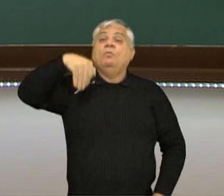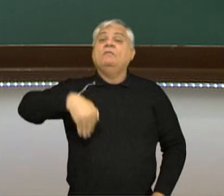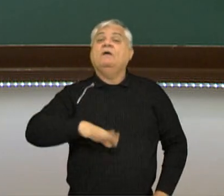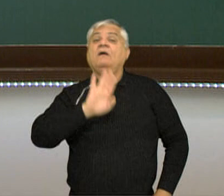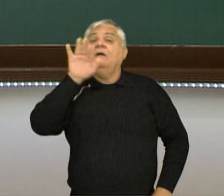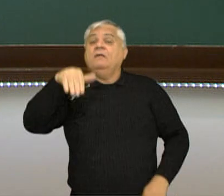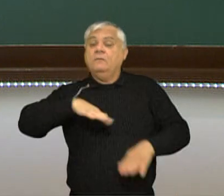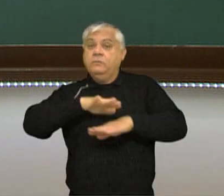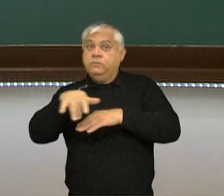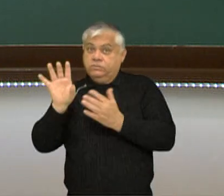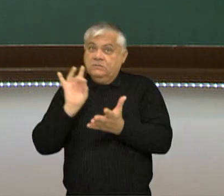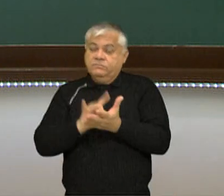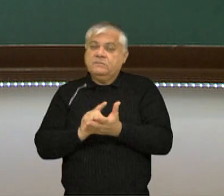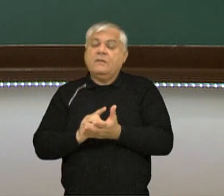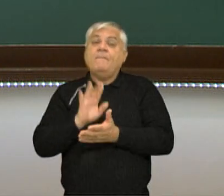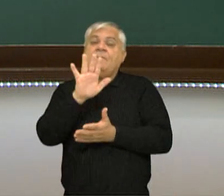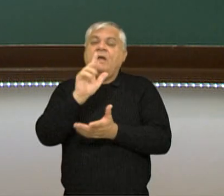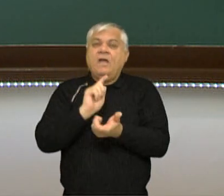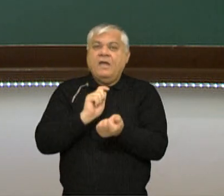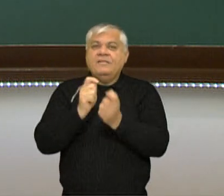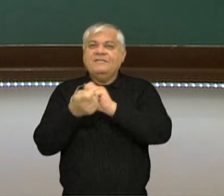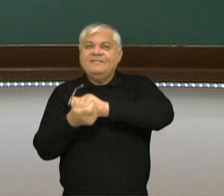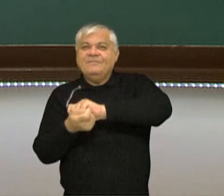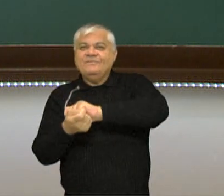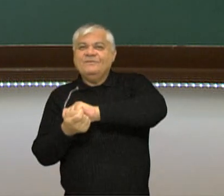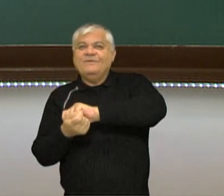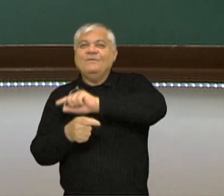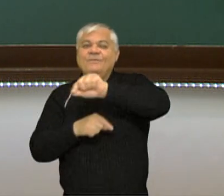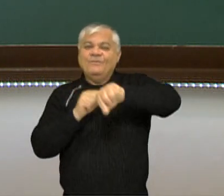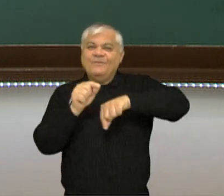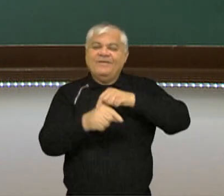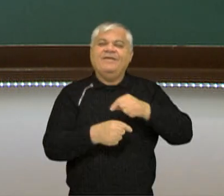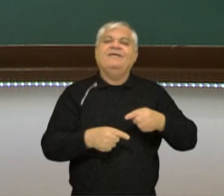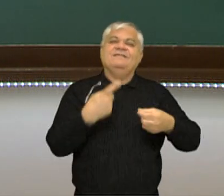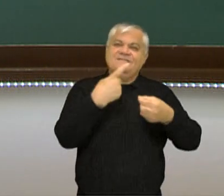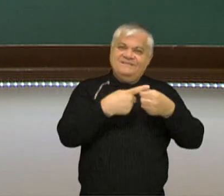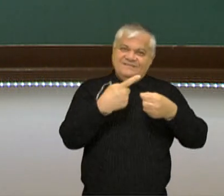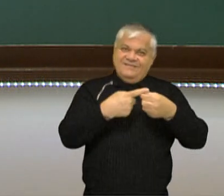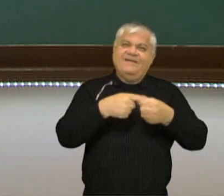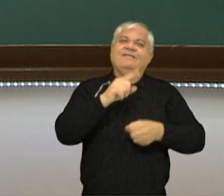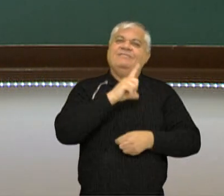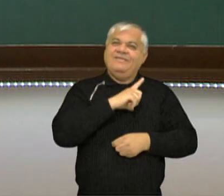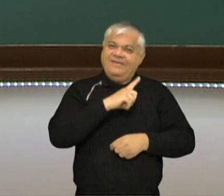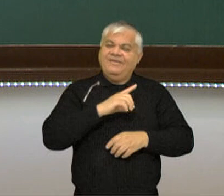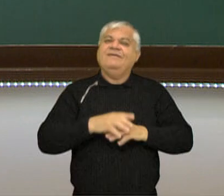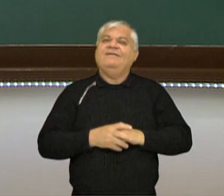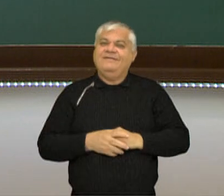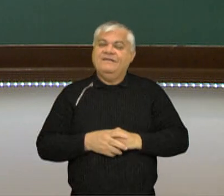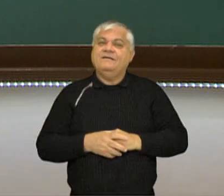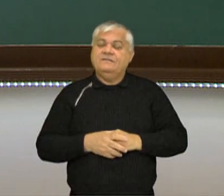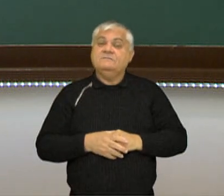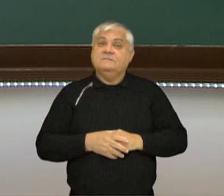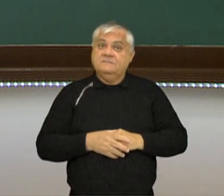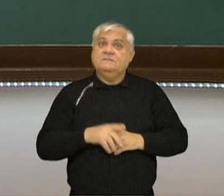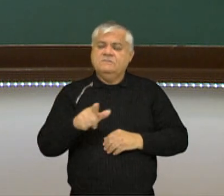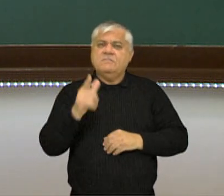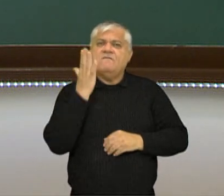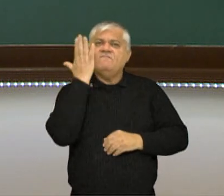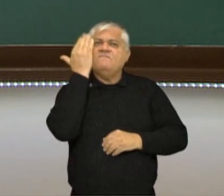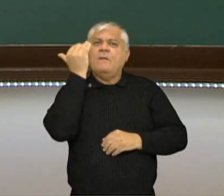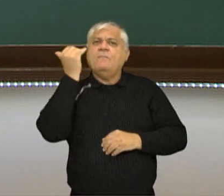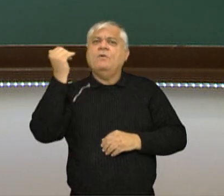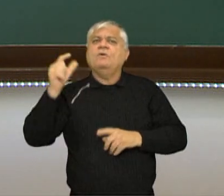montanha, tá? Mas existe a prova de downhill urbana, inclusive uma prova ficou muito